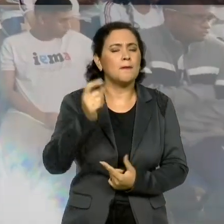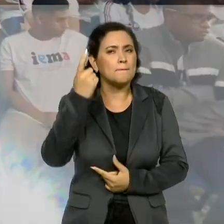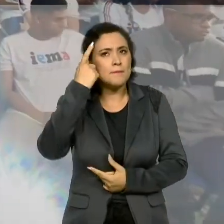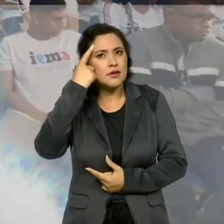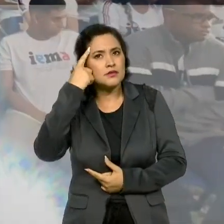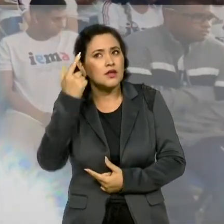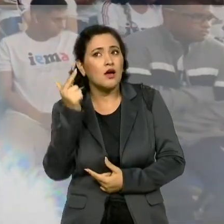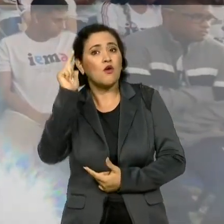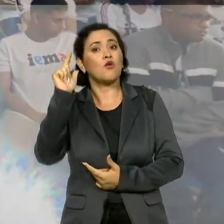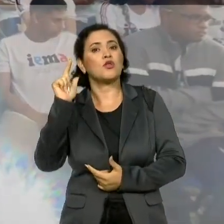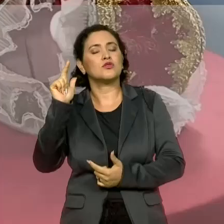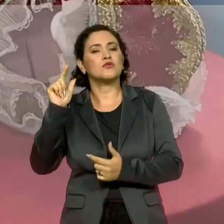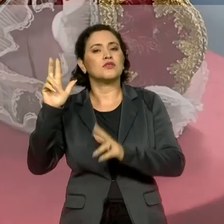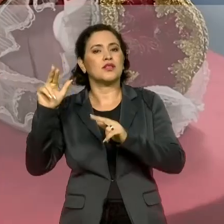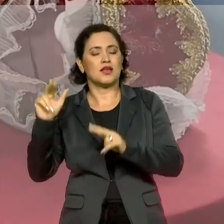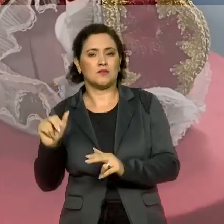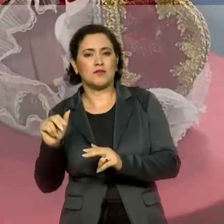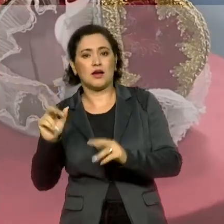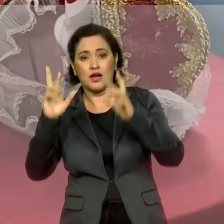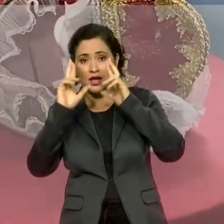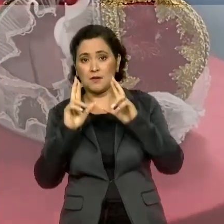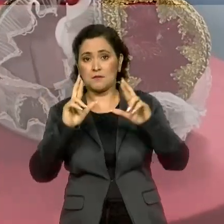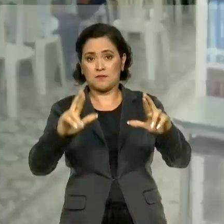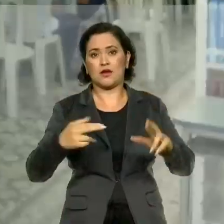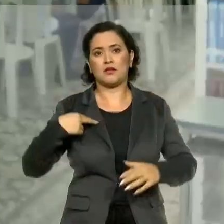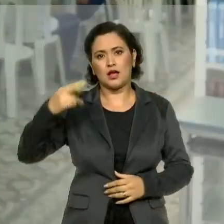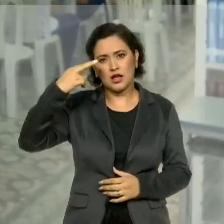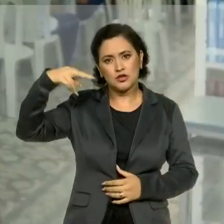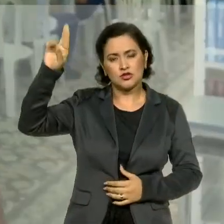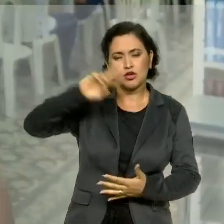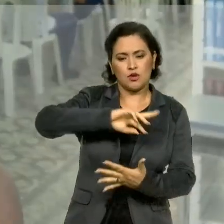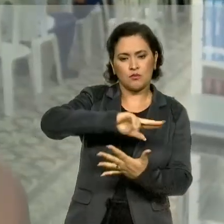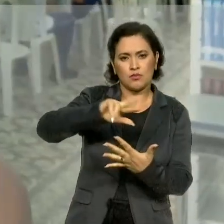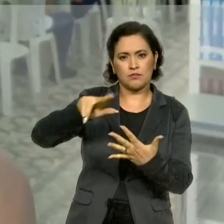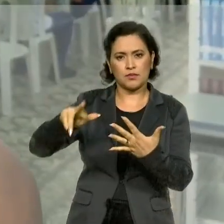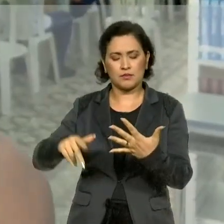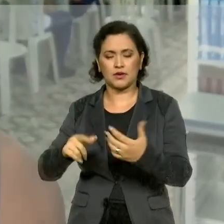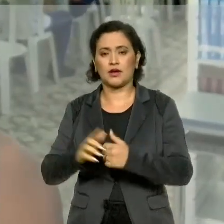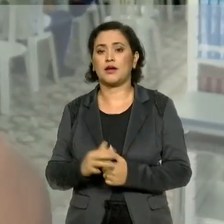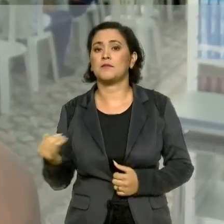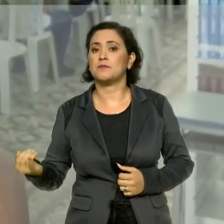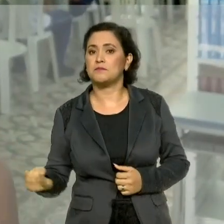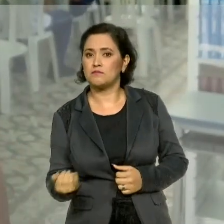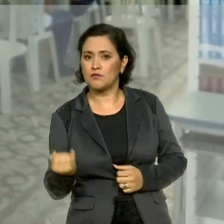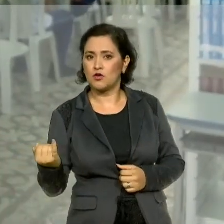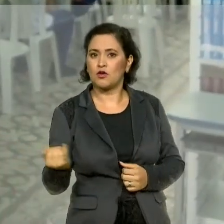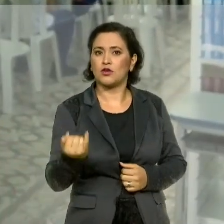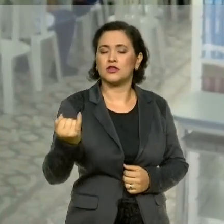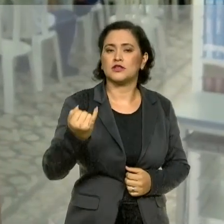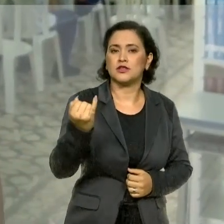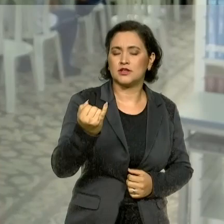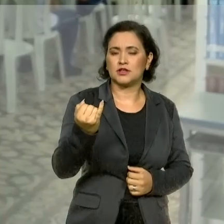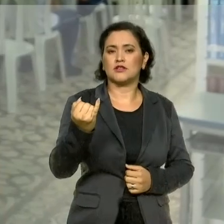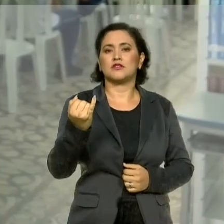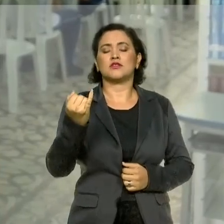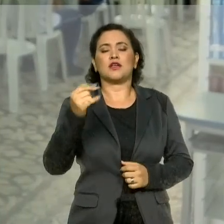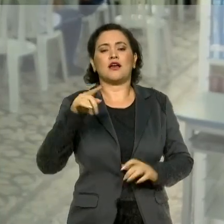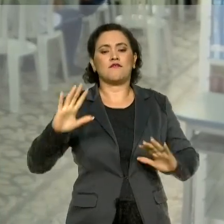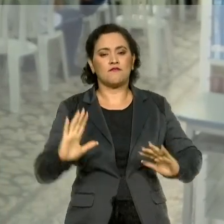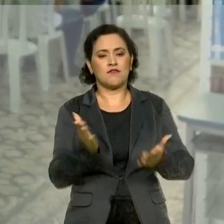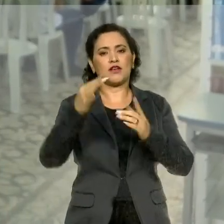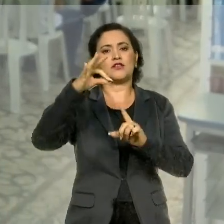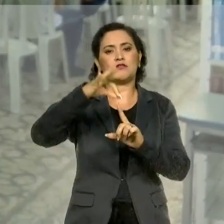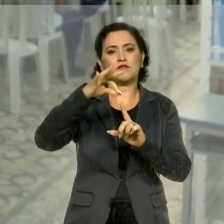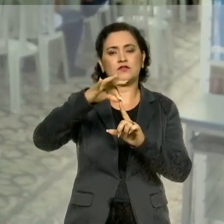outro tema o respeito à diversidade religiosa eu acho muito importante trazer essa festa do divino